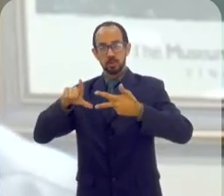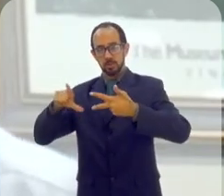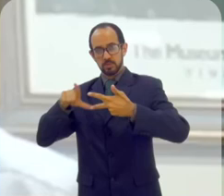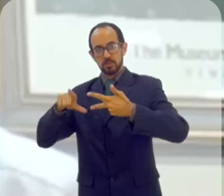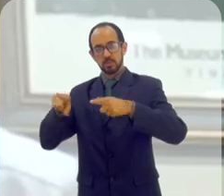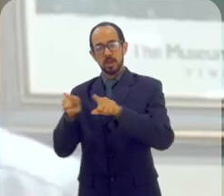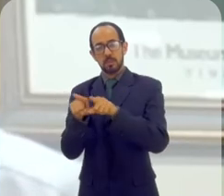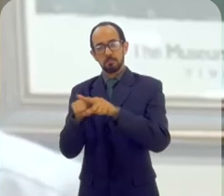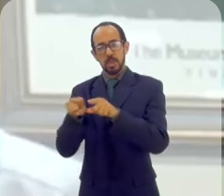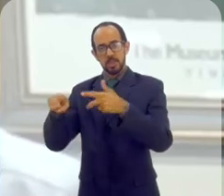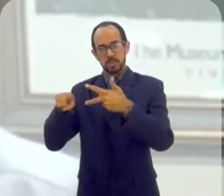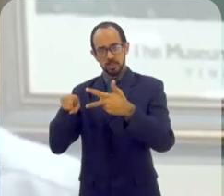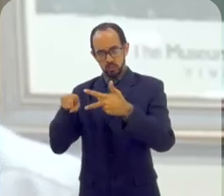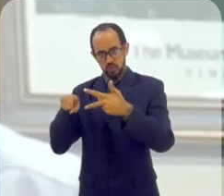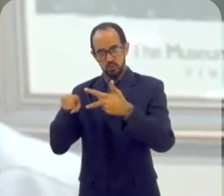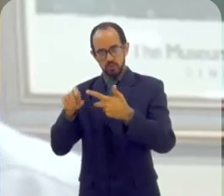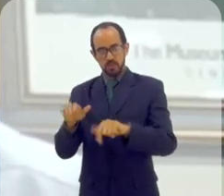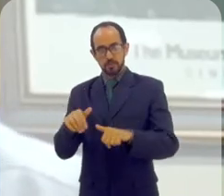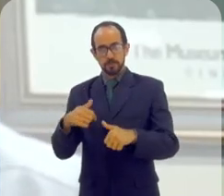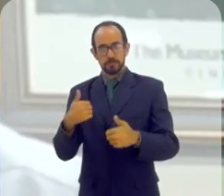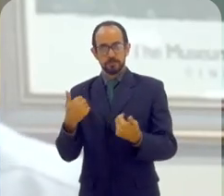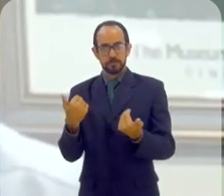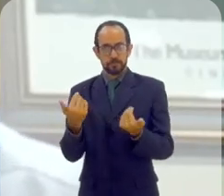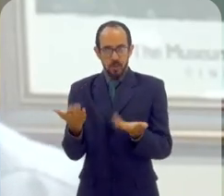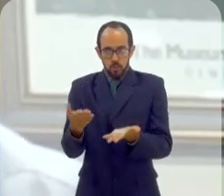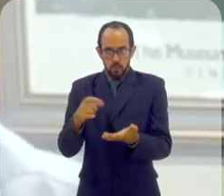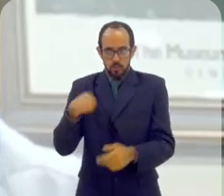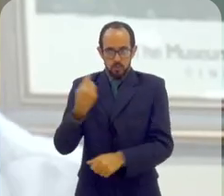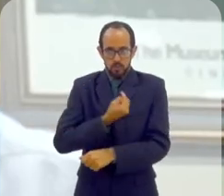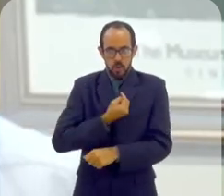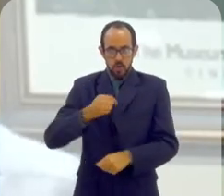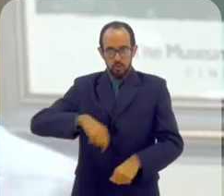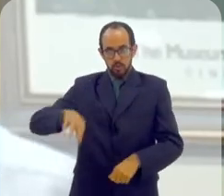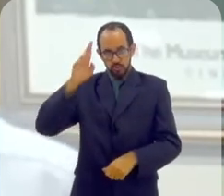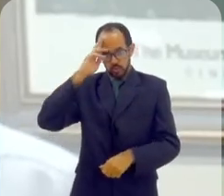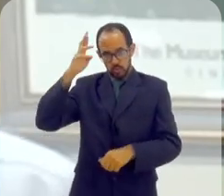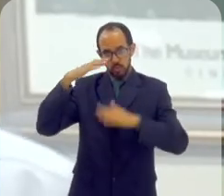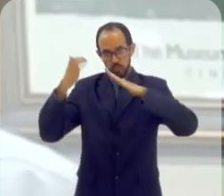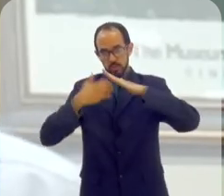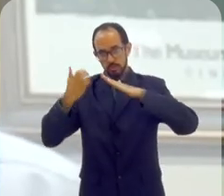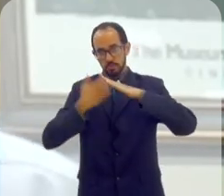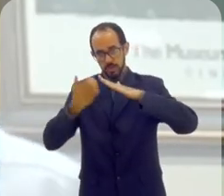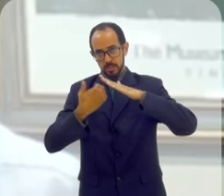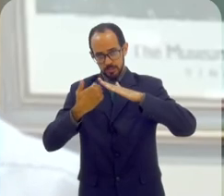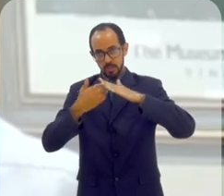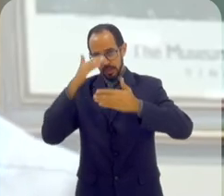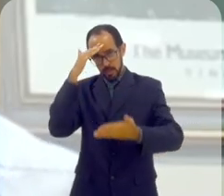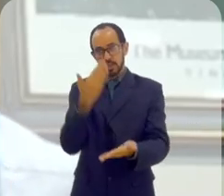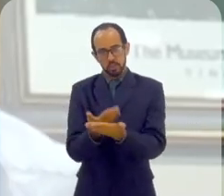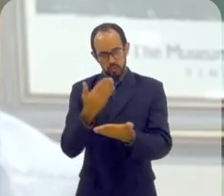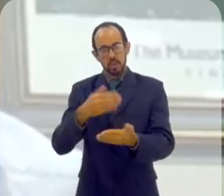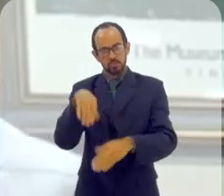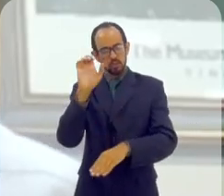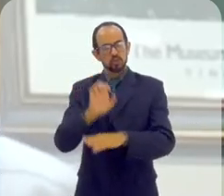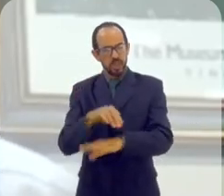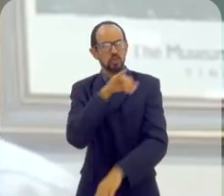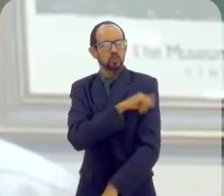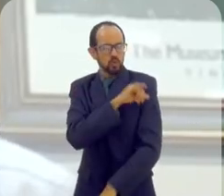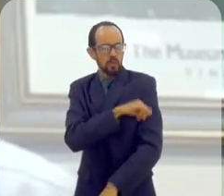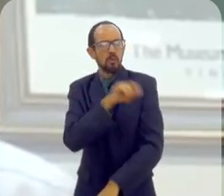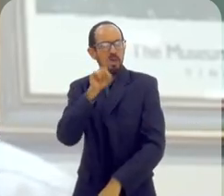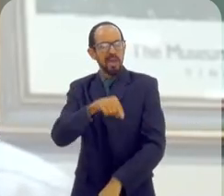poder legislativo como poderia executivo nós somos empresários que acreditamos que o Rio de Janeiro é